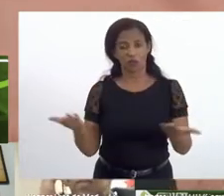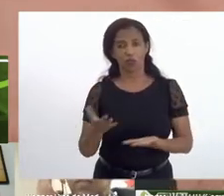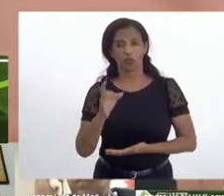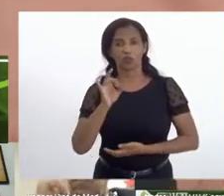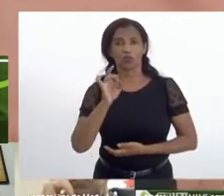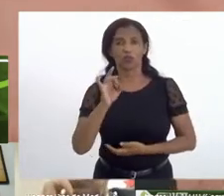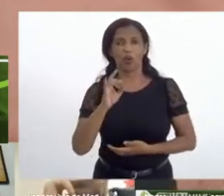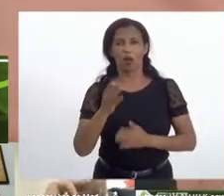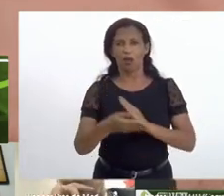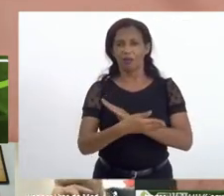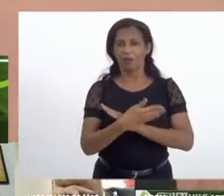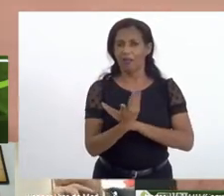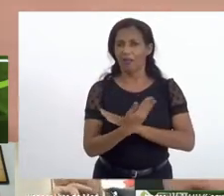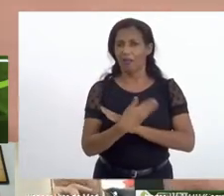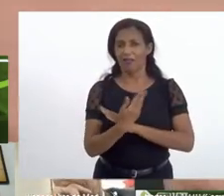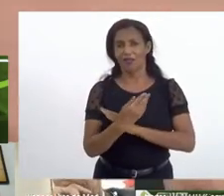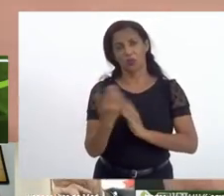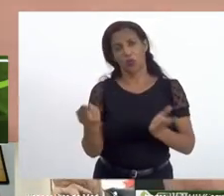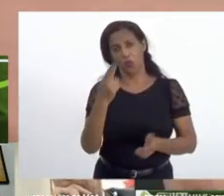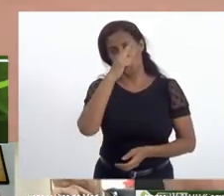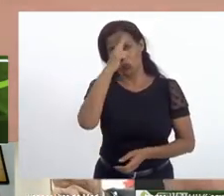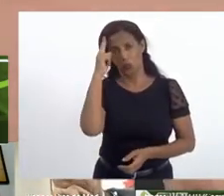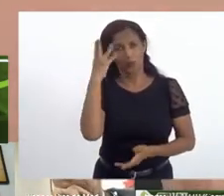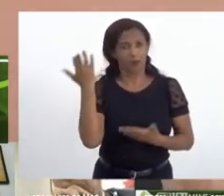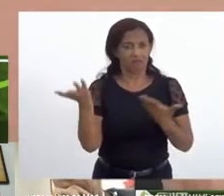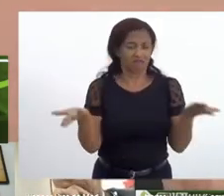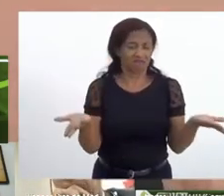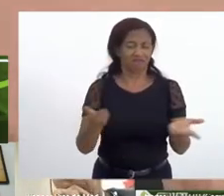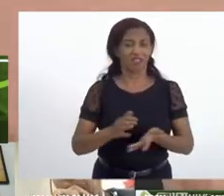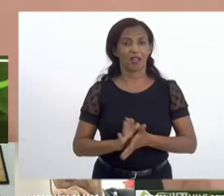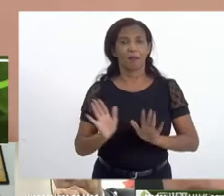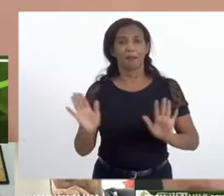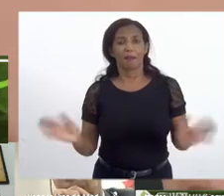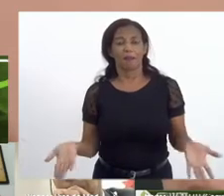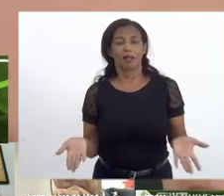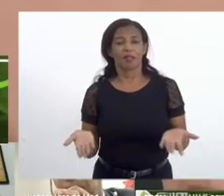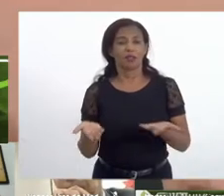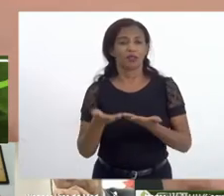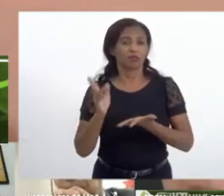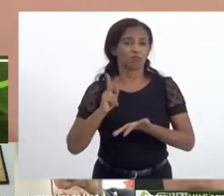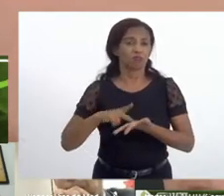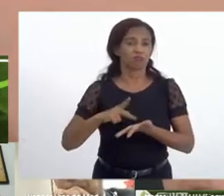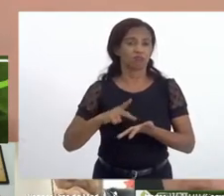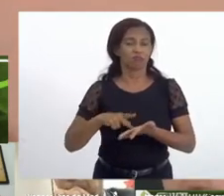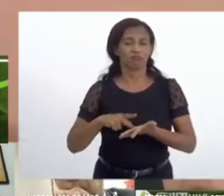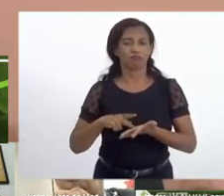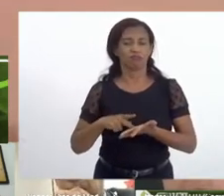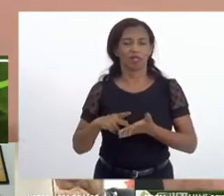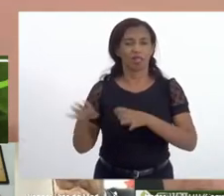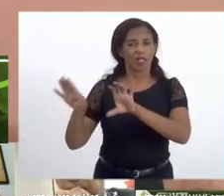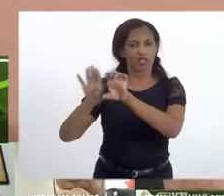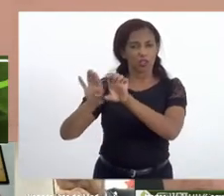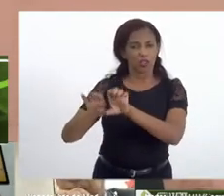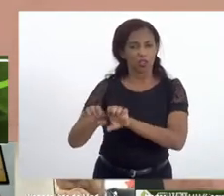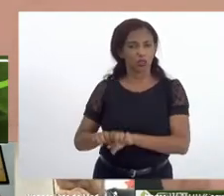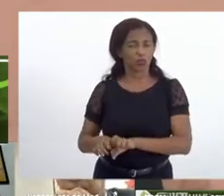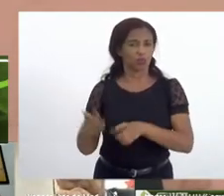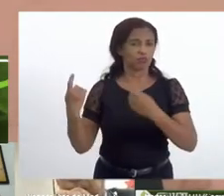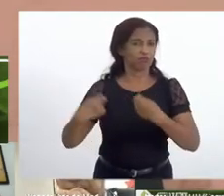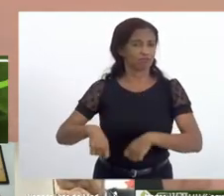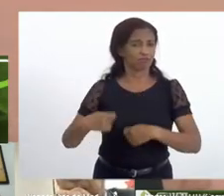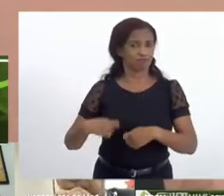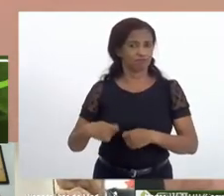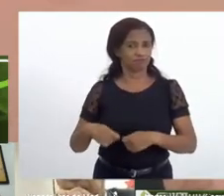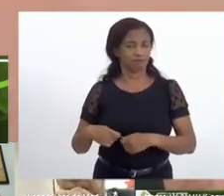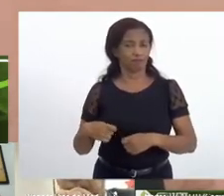no táxi ou Uber, como tem hoje. Mas, na verdade, as questões da infraestrutura que é necessária